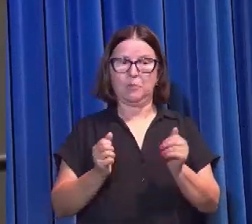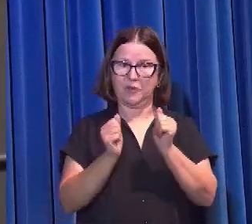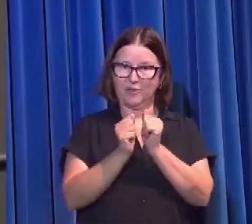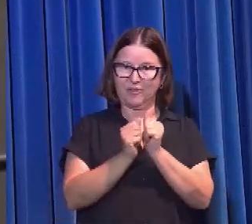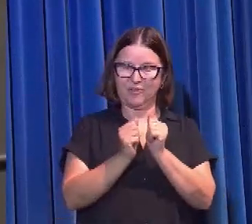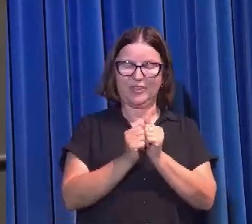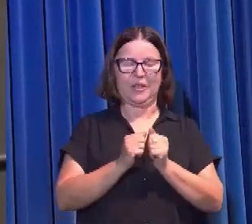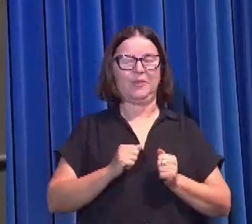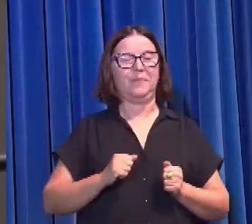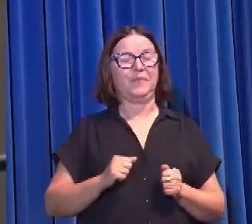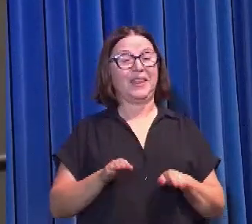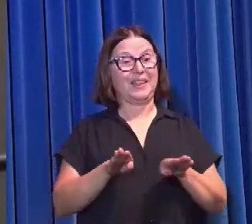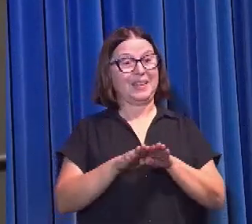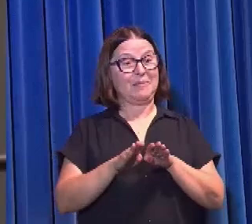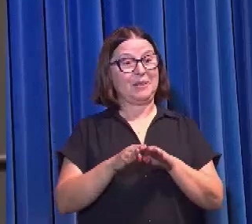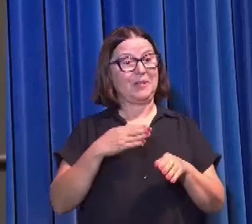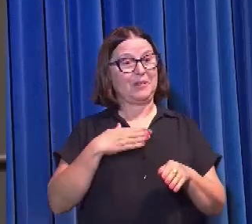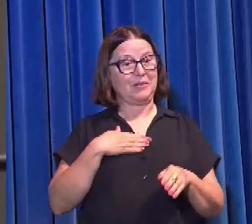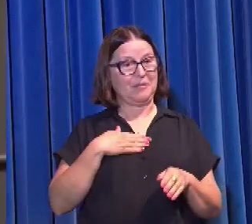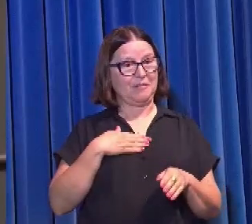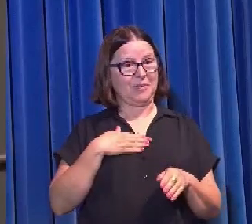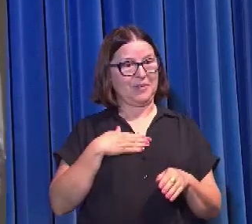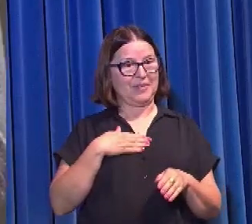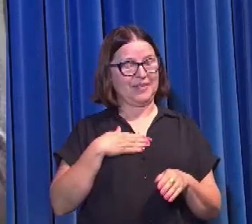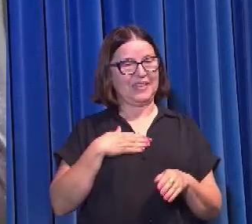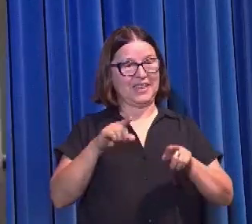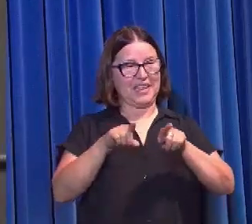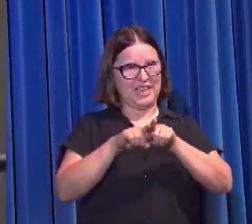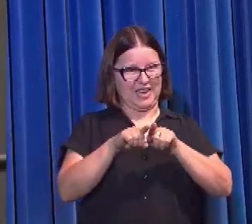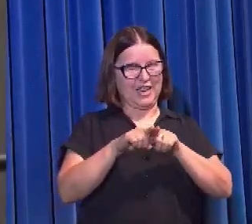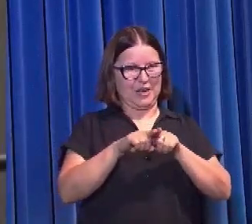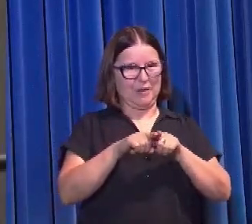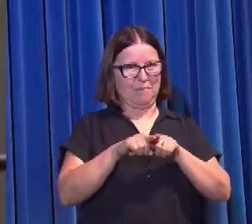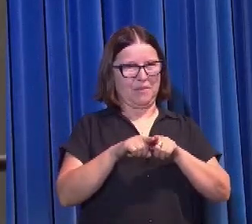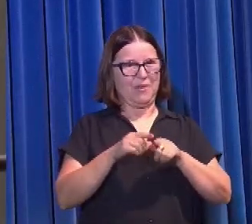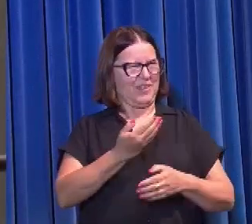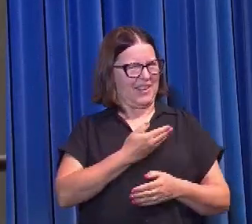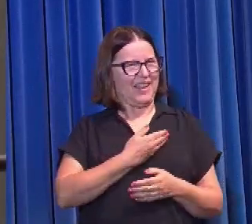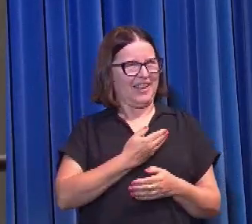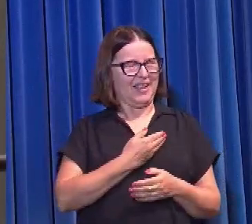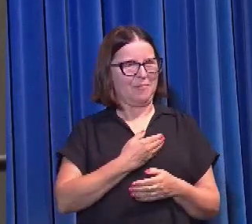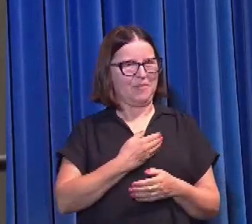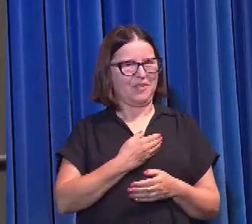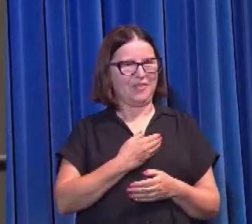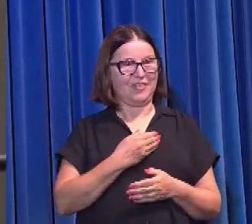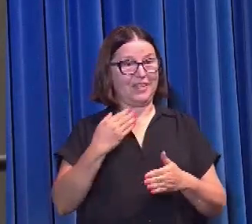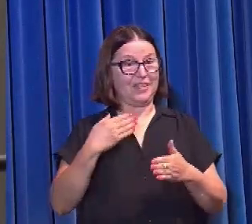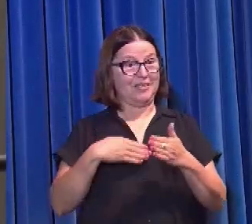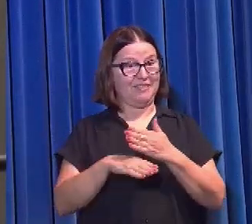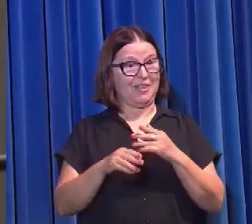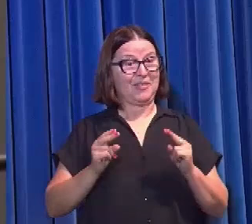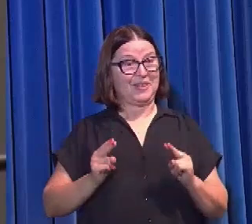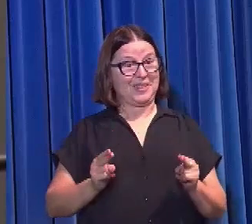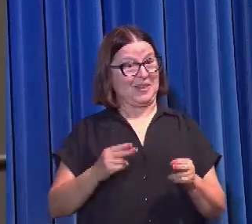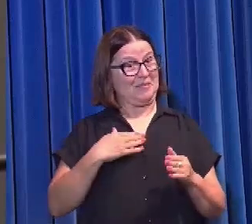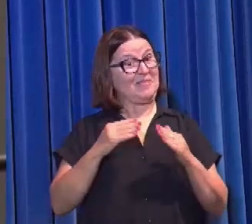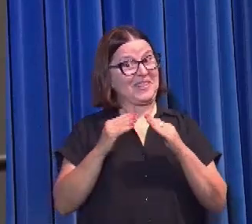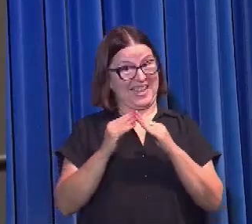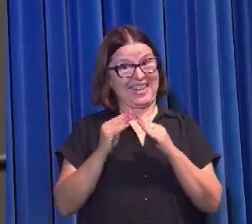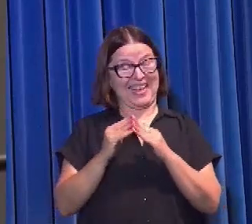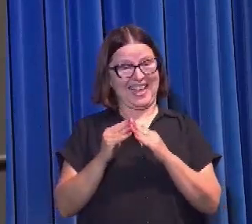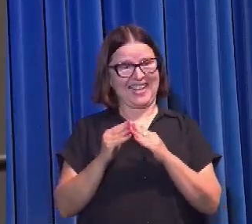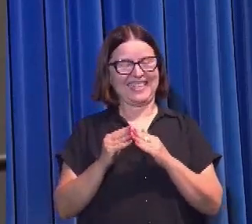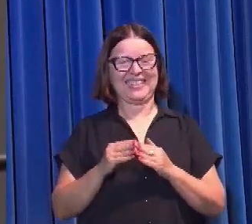E também com os meus irmãos mais próximos, que estão sempre na minha casa. Não deixa de ser uma reunião também, de